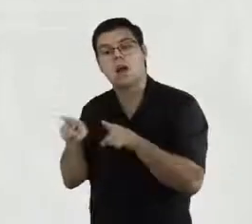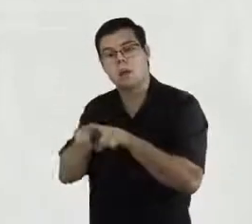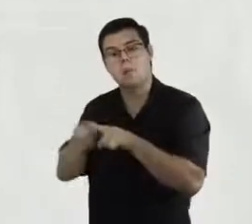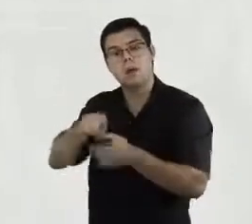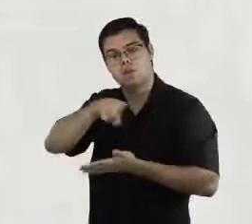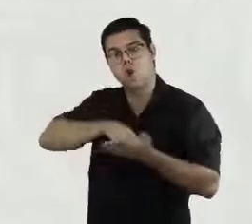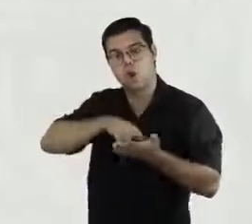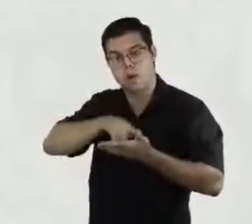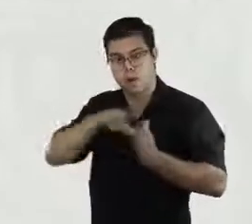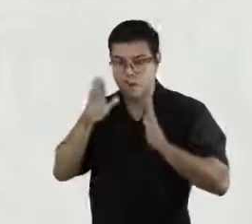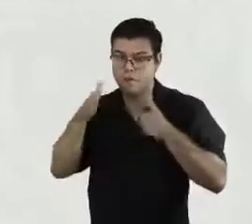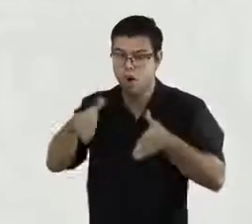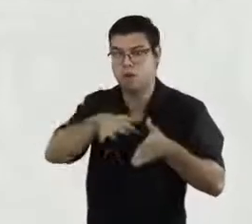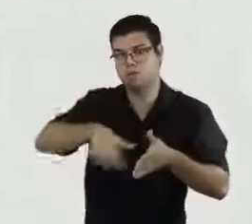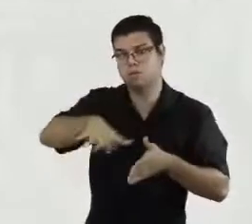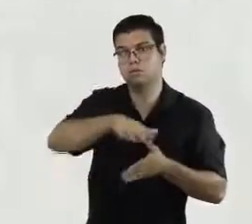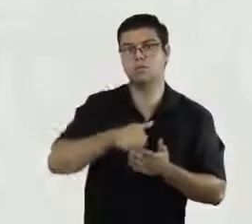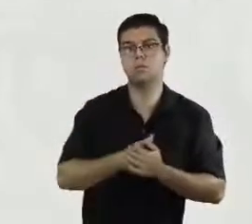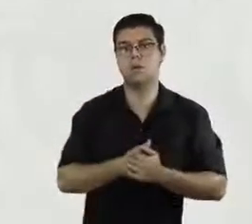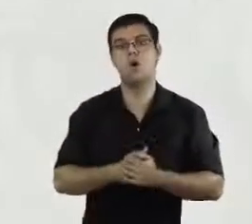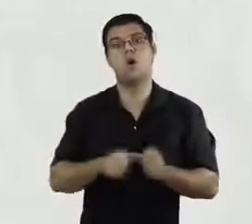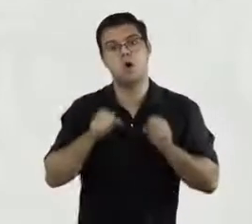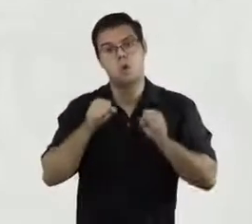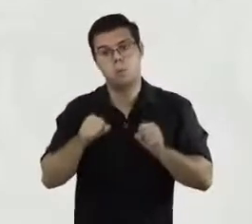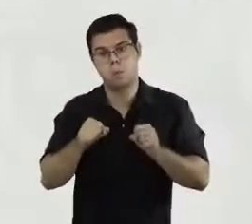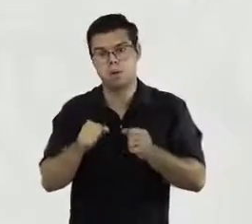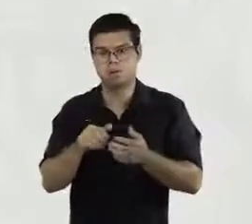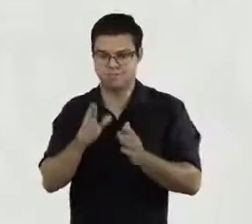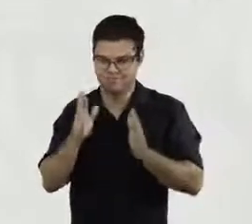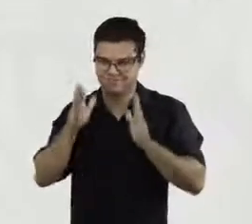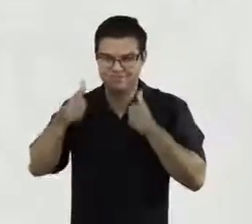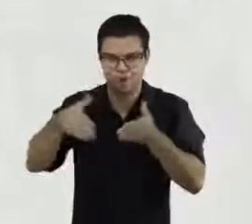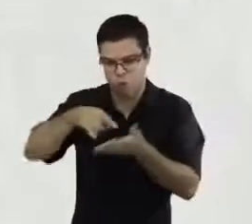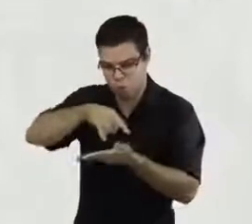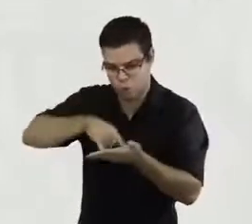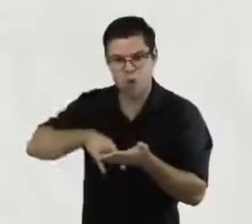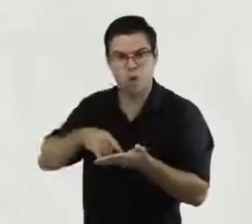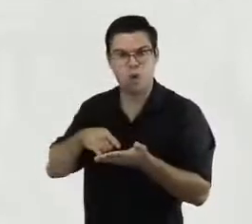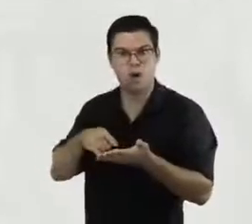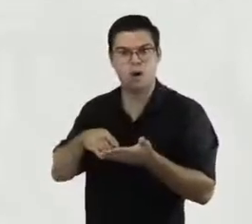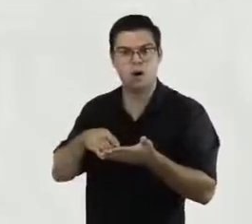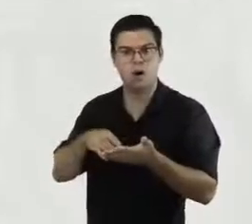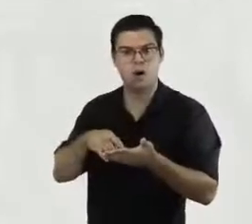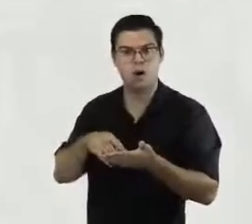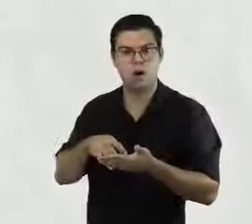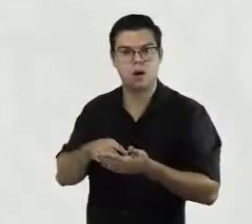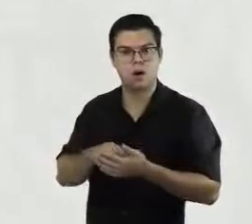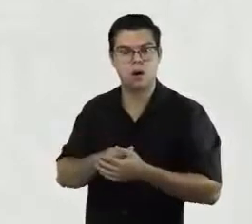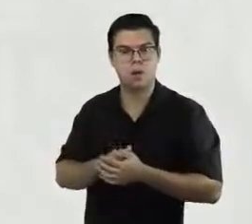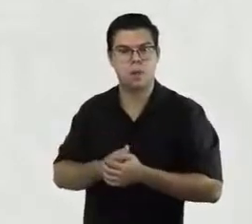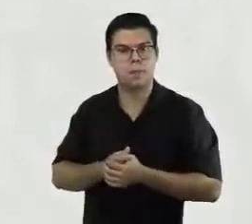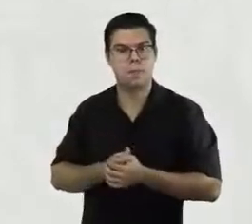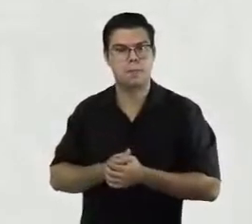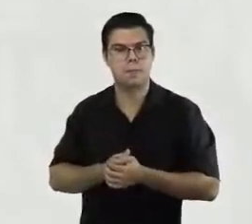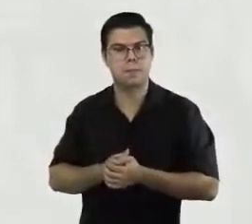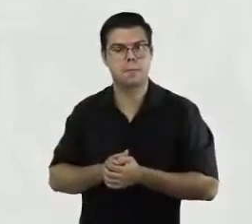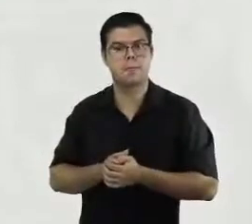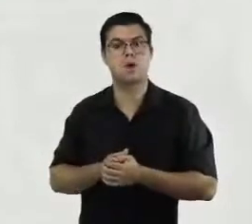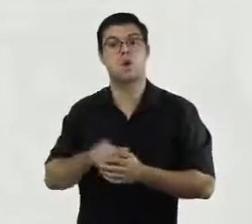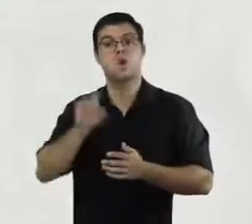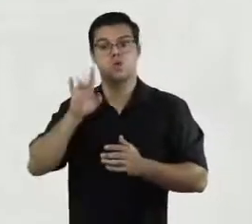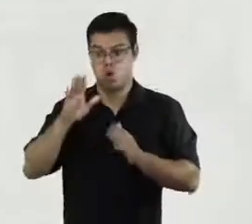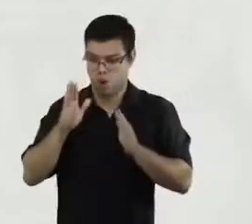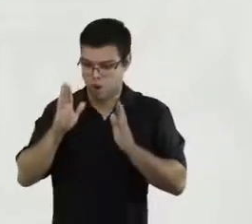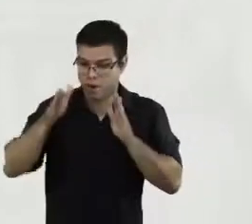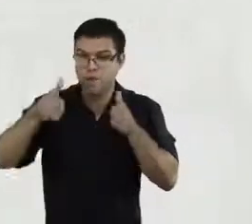documentação. Pois, com as definições sobre o documento, apresentadas desde Autrey a Suzanne Bruyère, não apenas